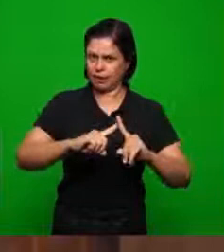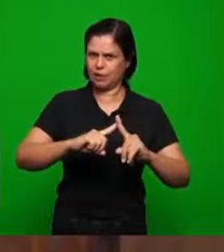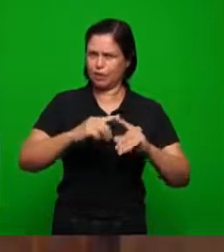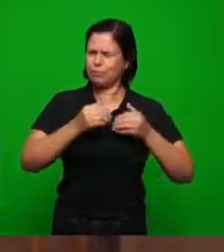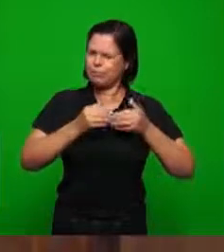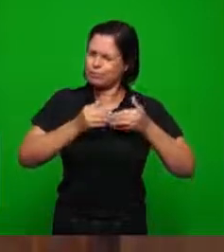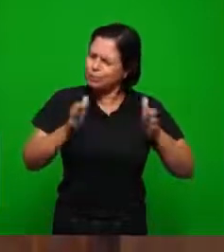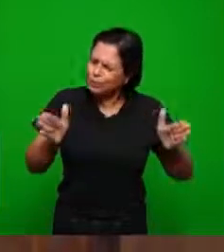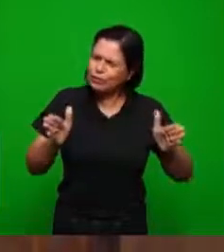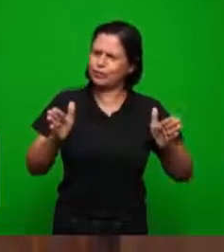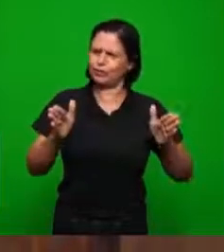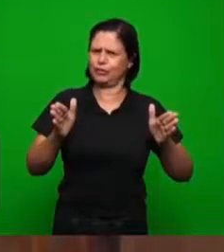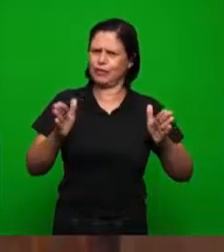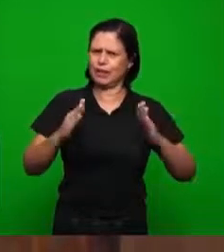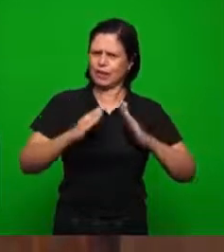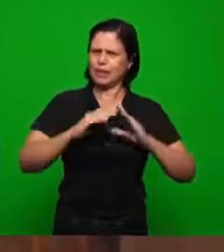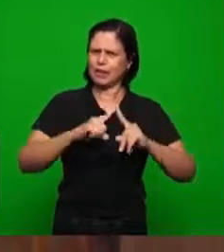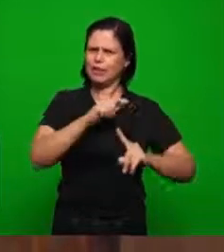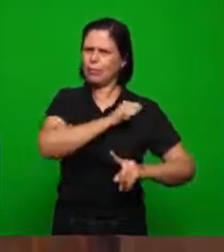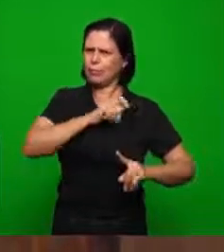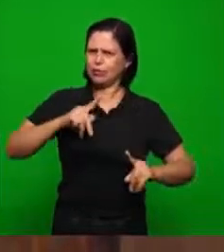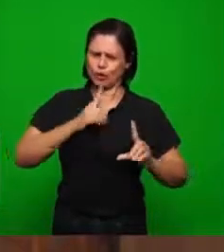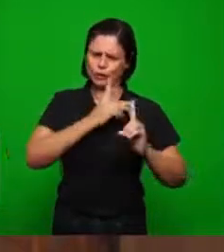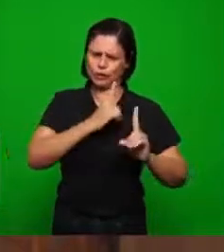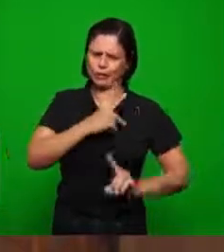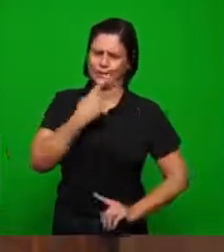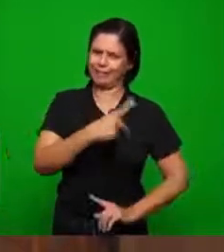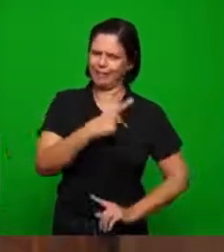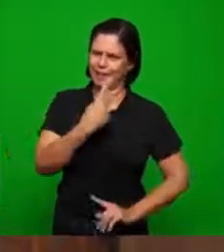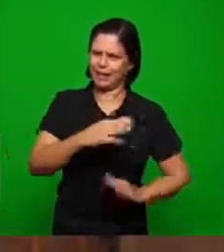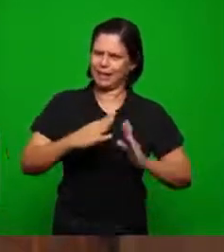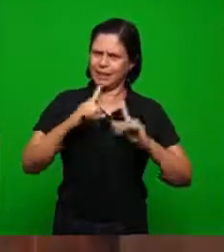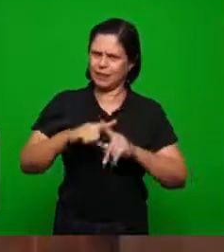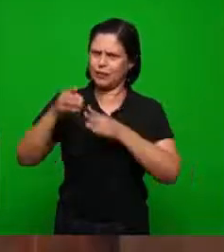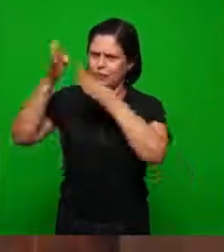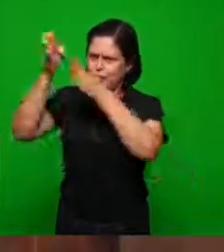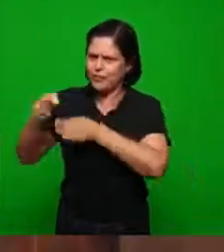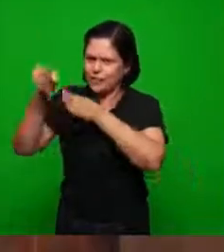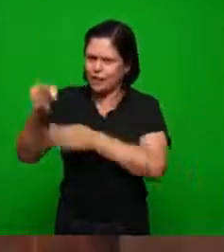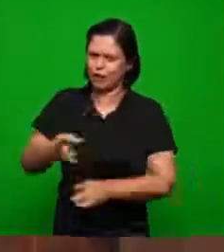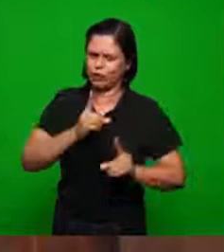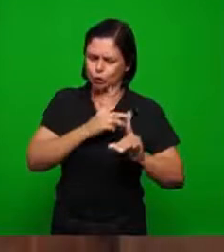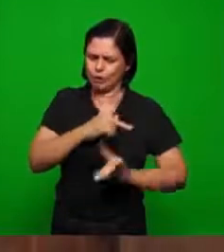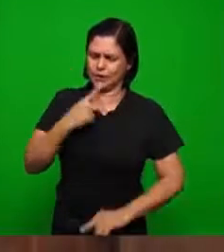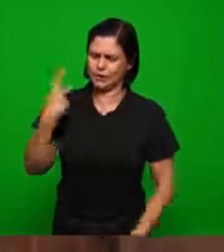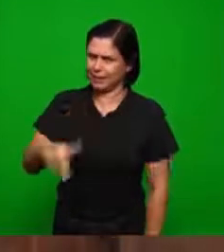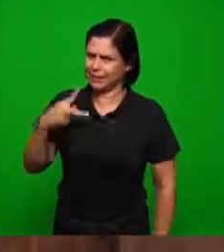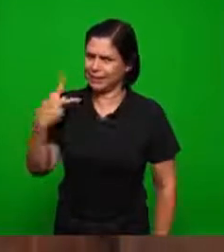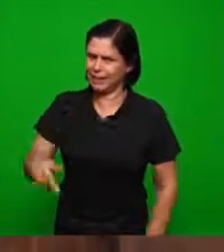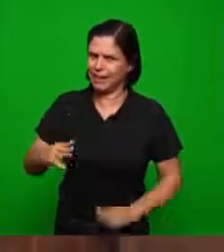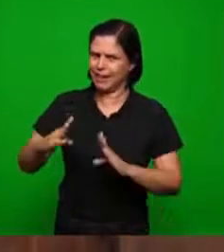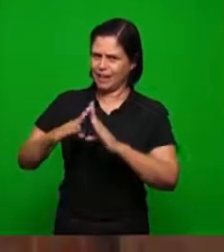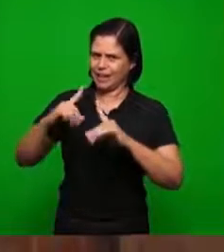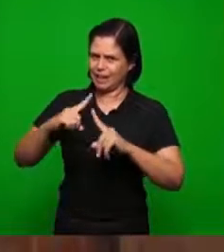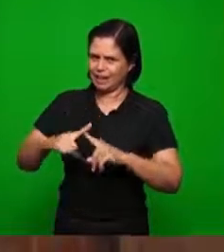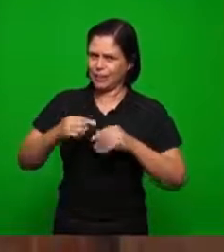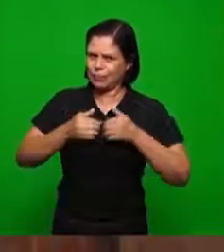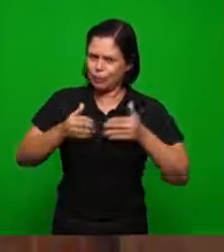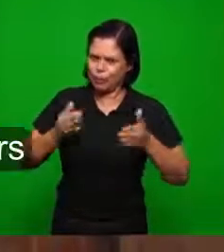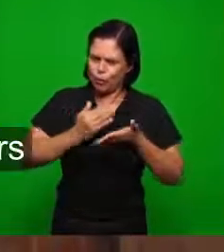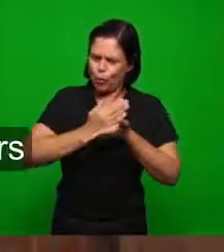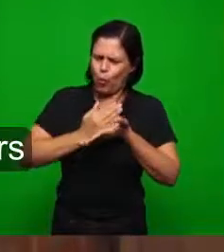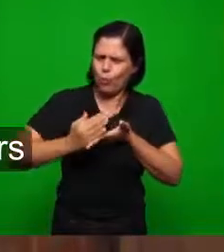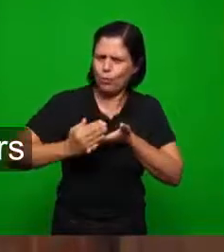dias, da igreja apostólica, da igreja fiel, da igreja que viveu os seus primeiros dias.